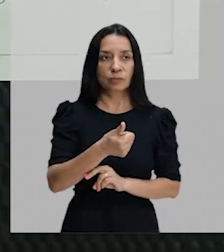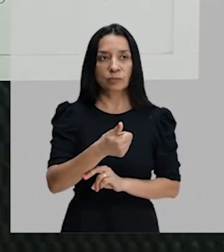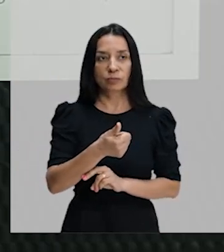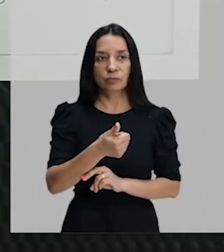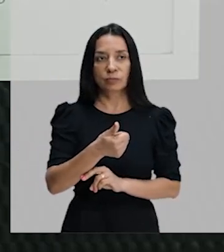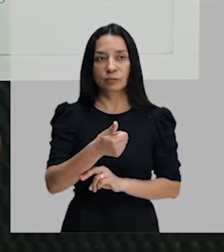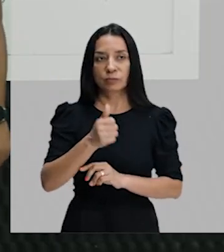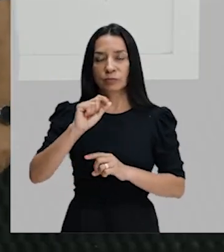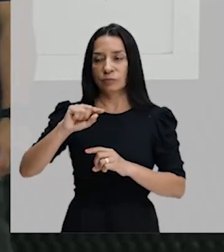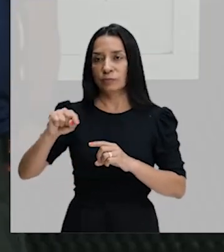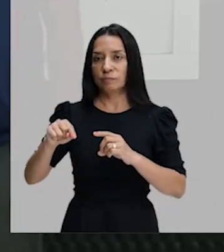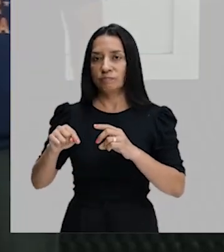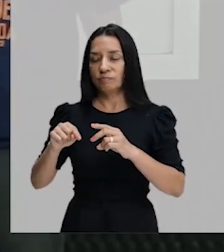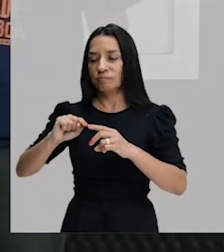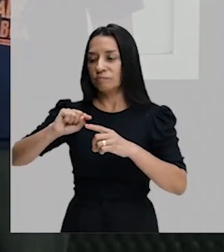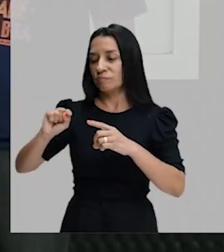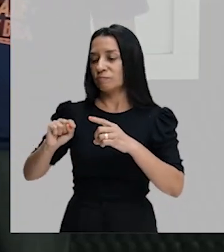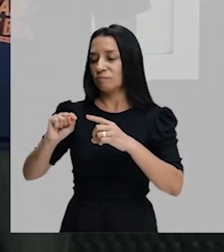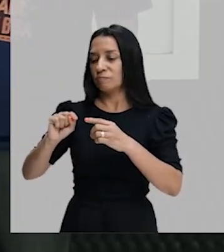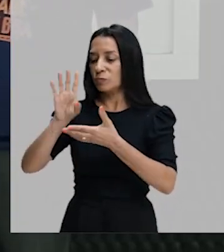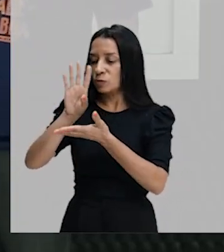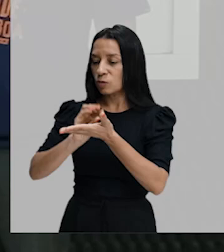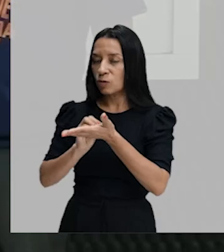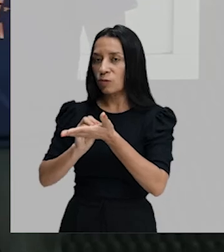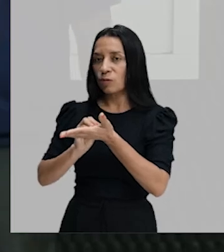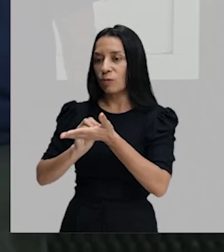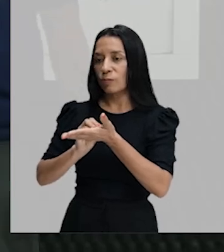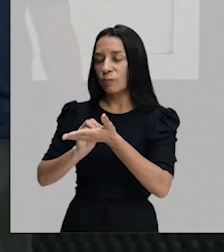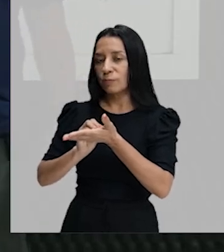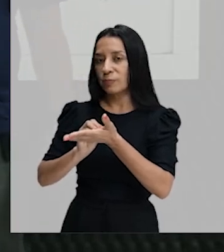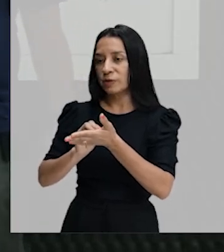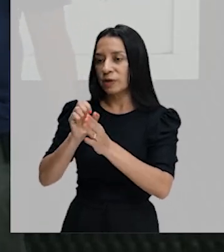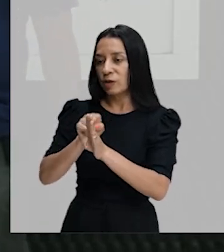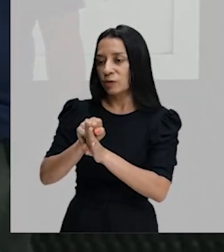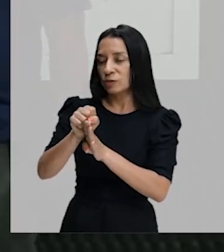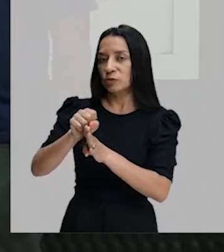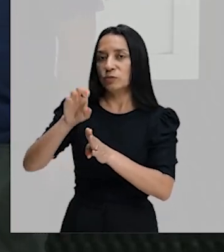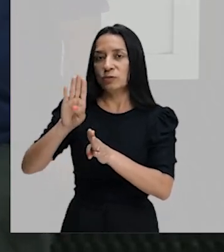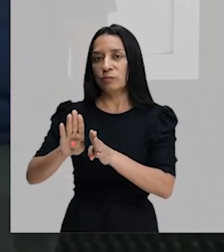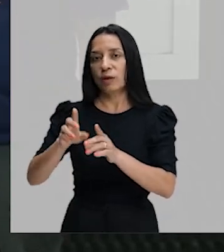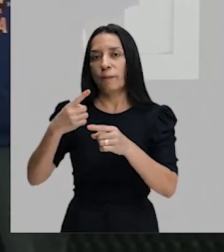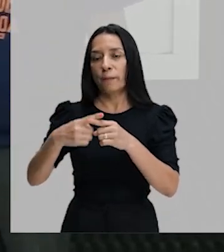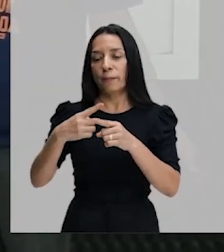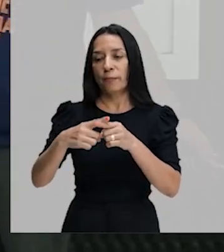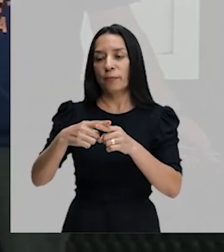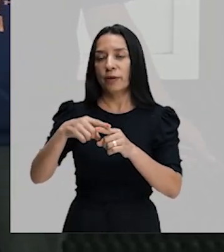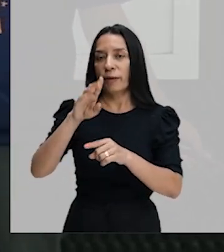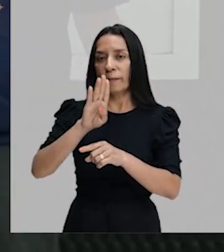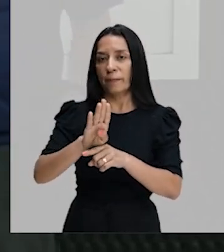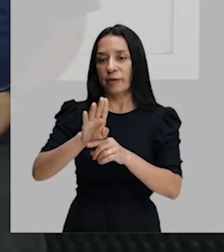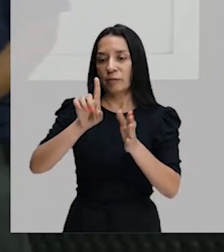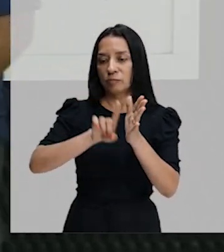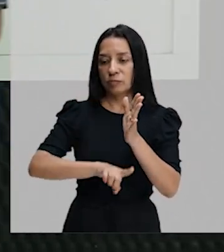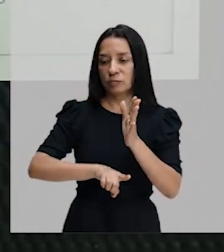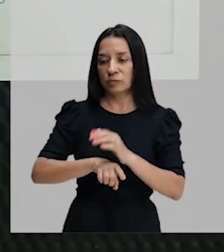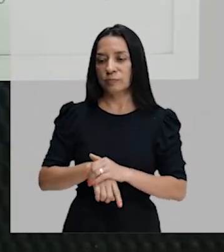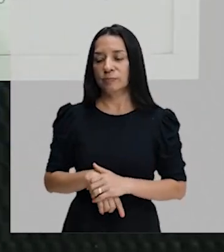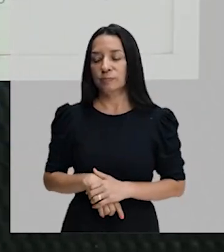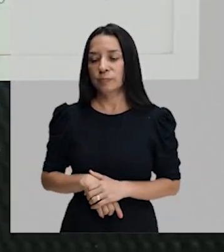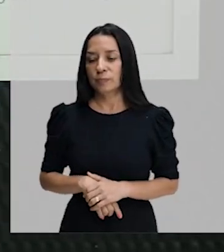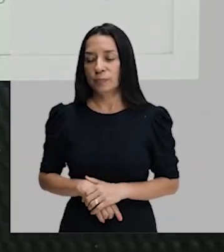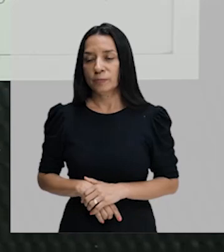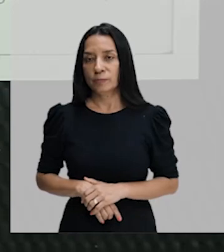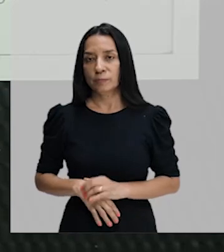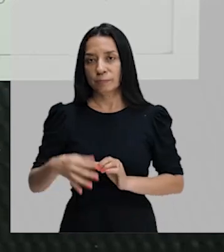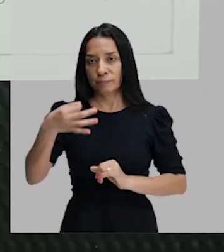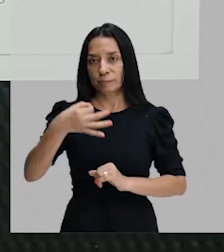que imita o sentido de B. Tá certo? Porque B aqui é negativo. Então, ele, se deu negativo, é o mesmo sentido.